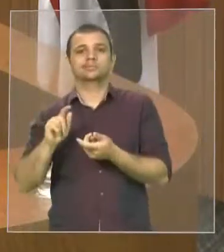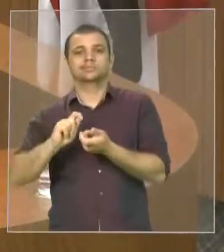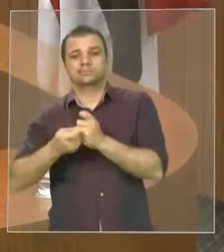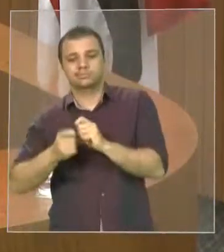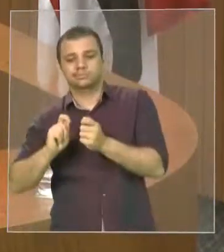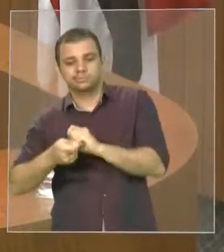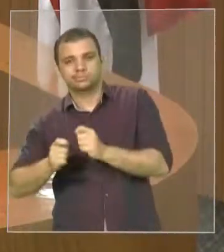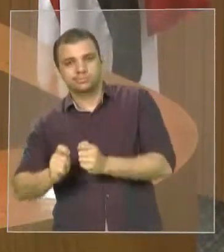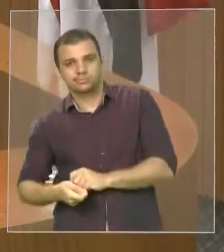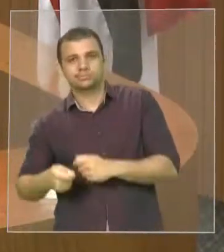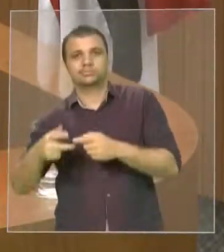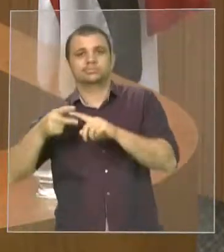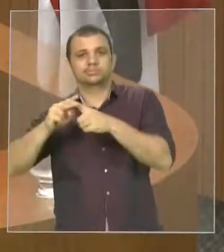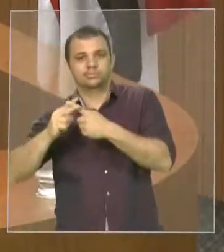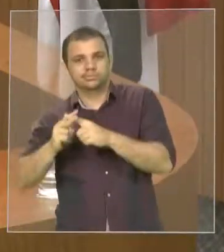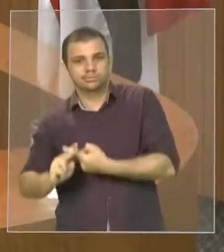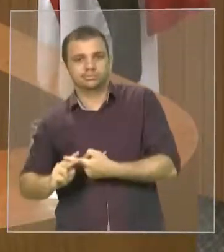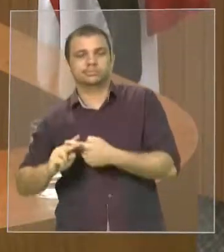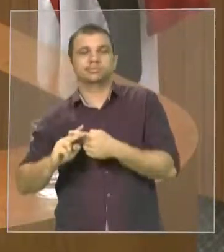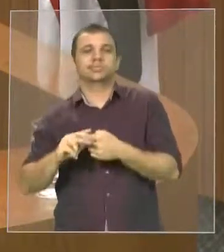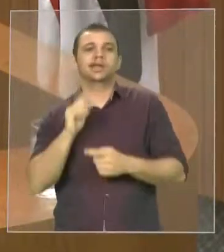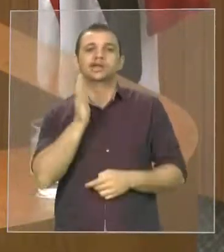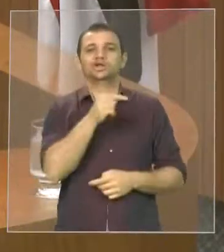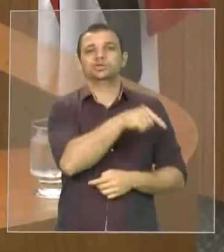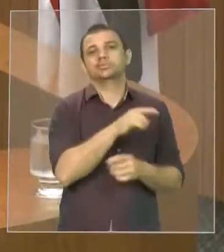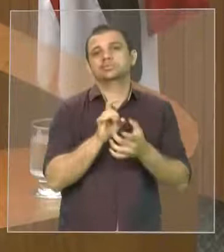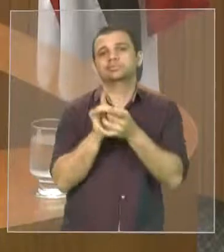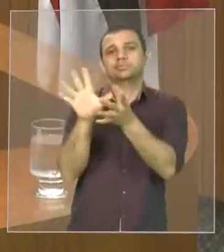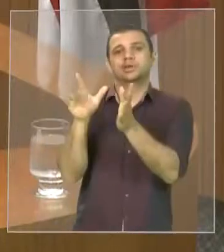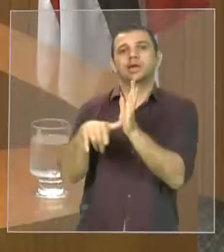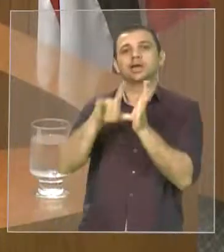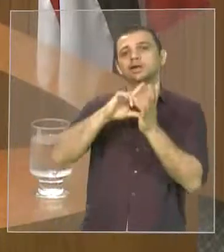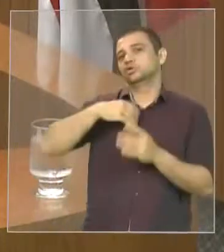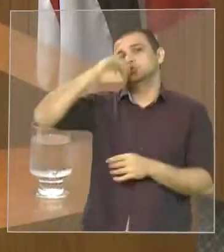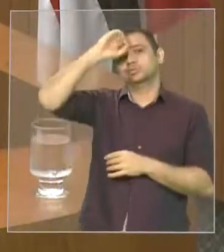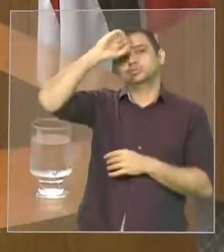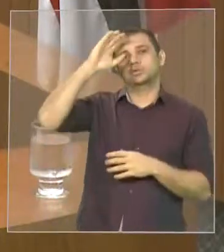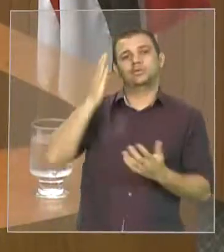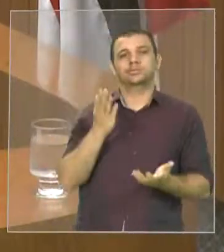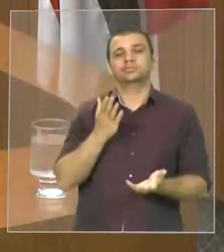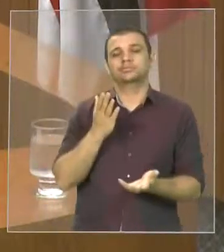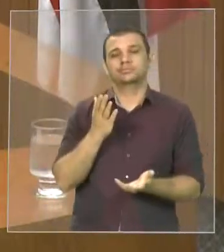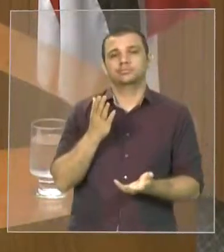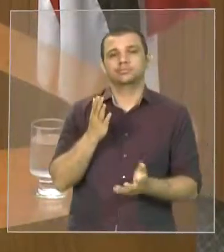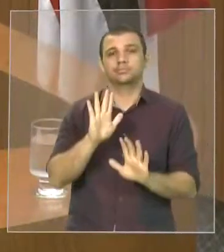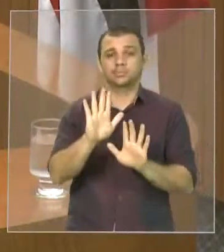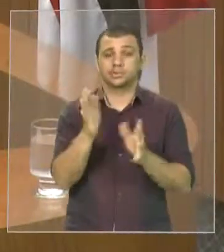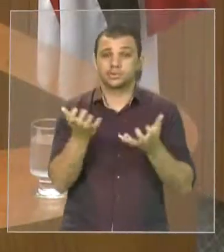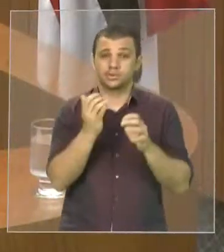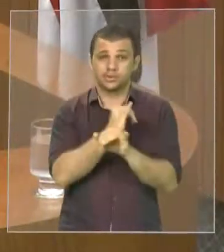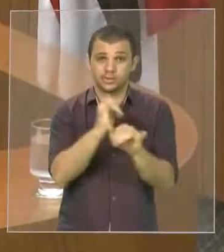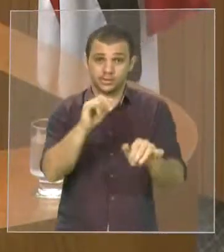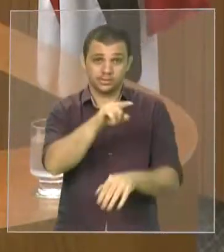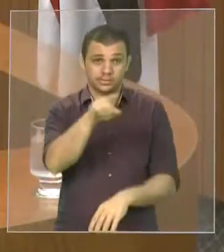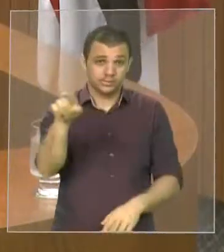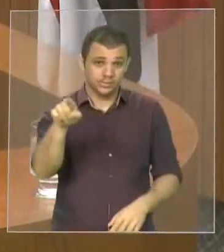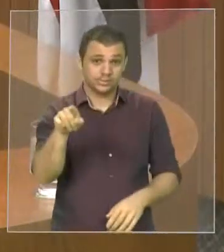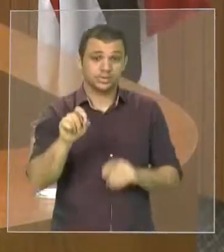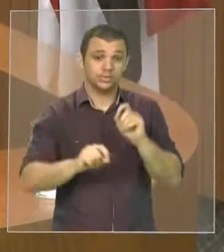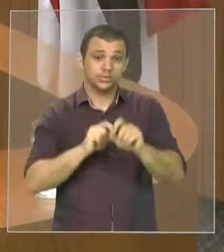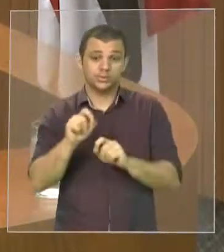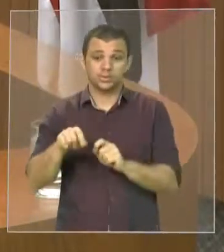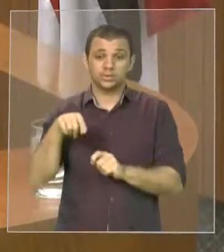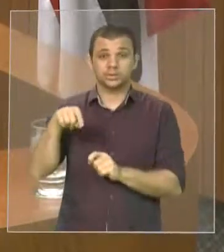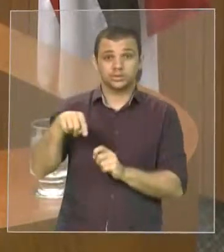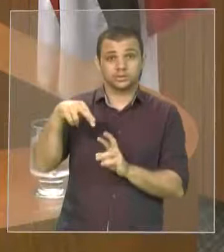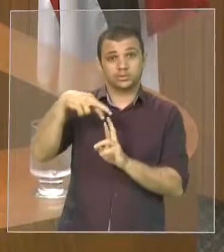por essa Casa. Primeiro, eu quero lembrar ao excelentíssimo senhor governador, aos deputados dessa Casa, que esse parágrafo não tem nenhuma